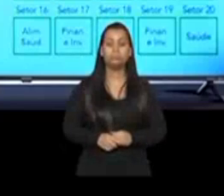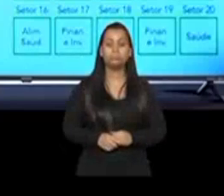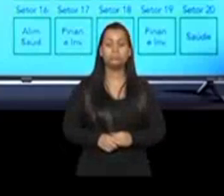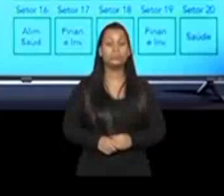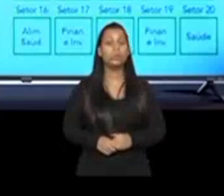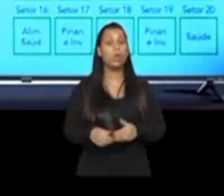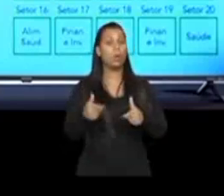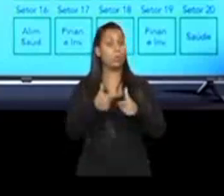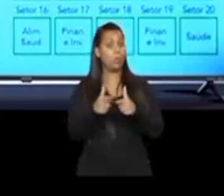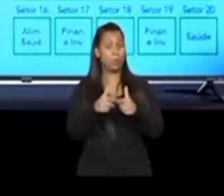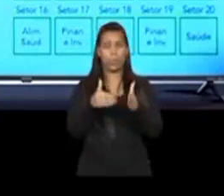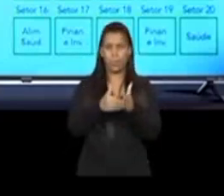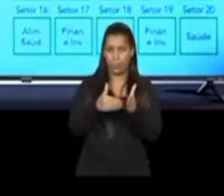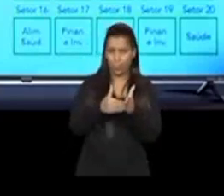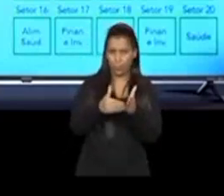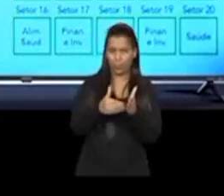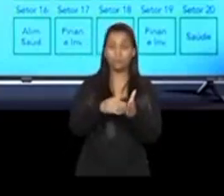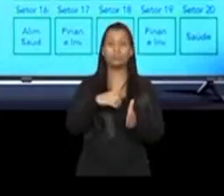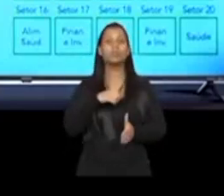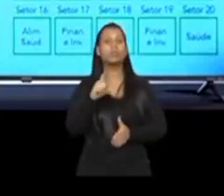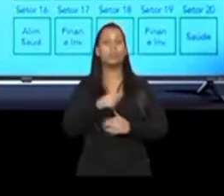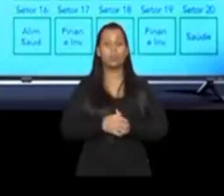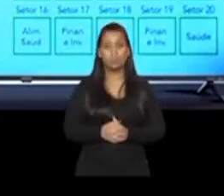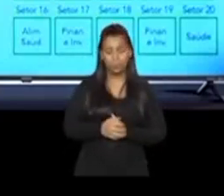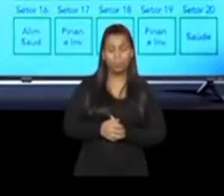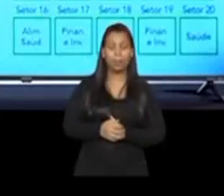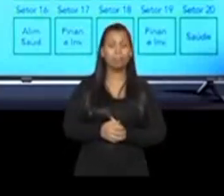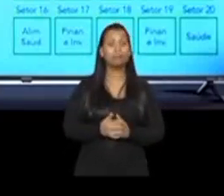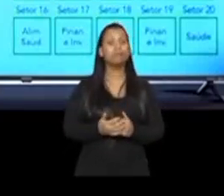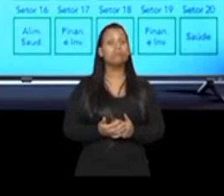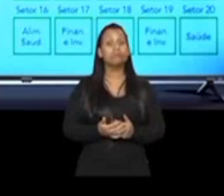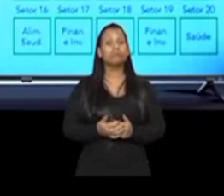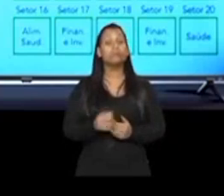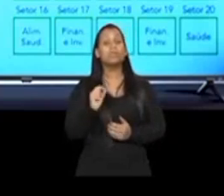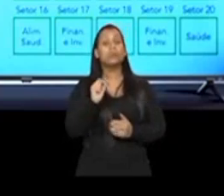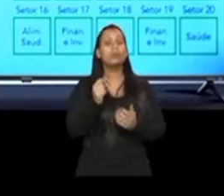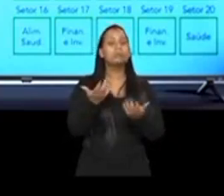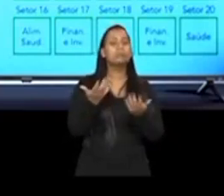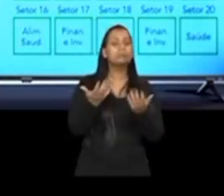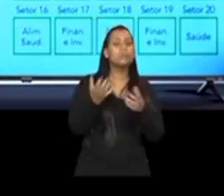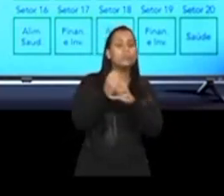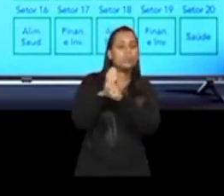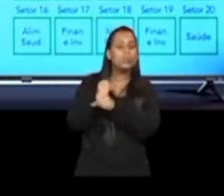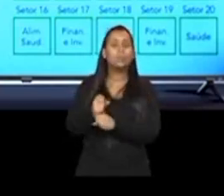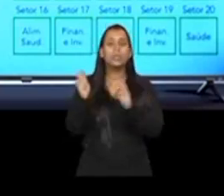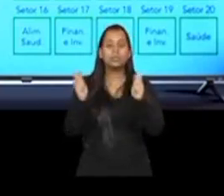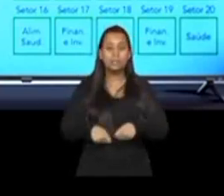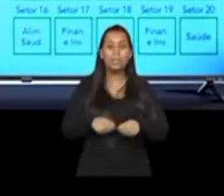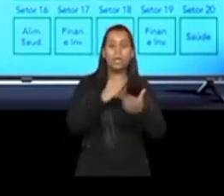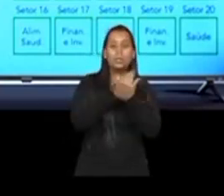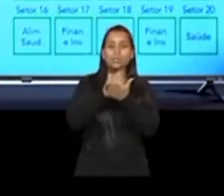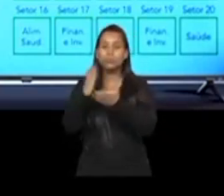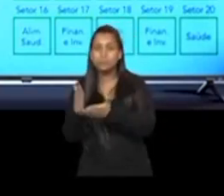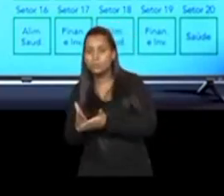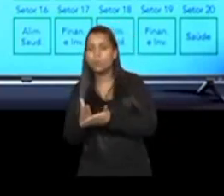último problema, que envolve a questão da probabilidade, que sempre é um cálculo envolvendo uma divisão do número